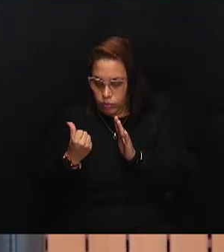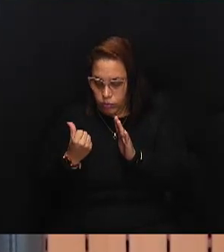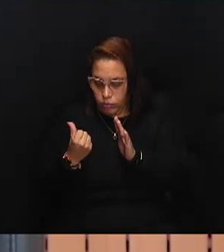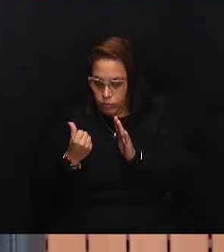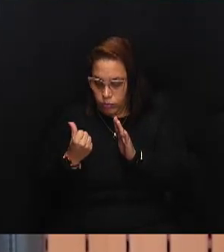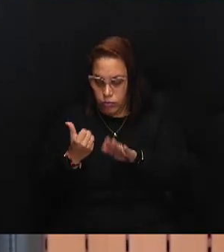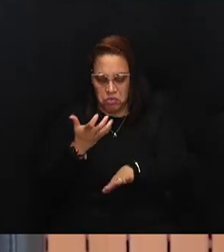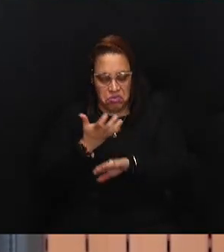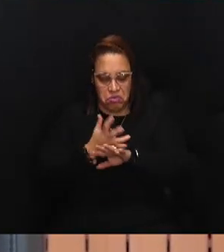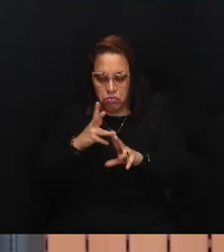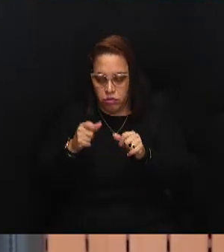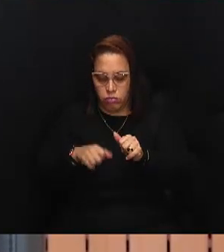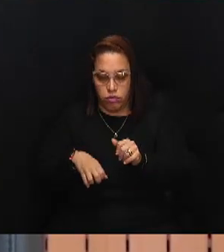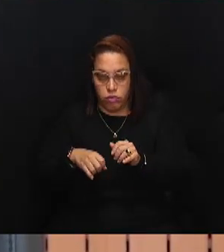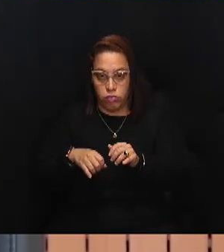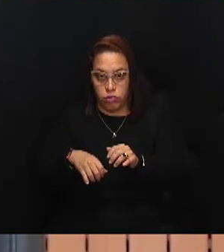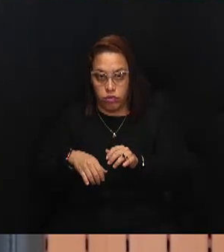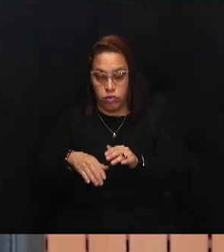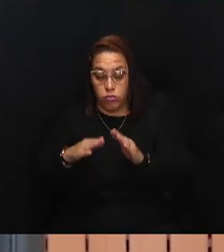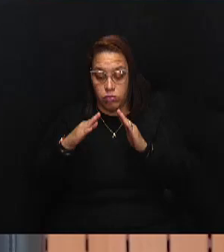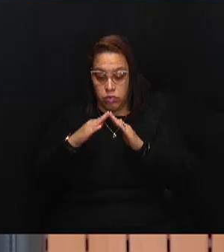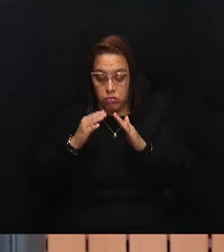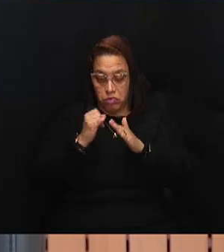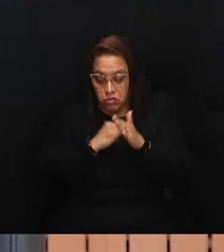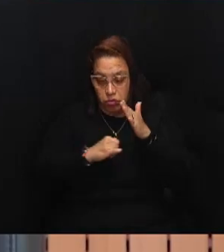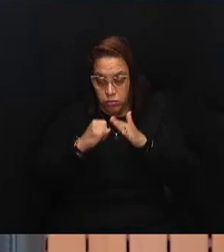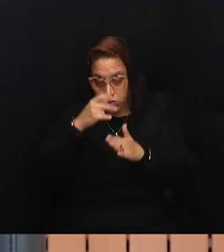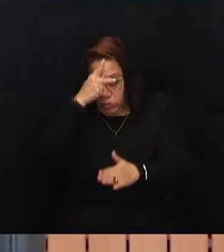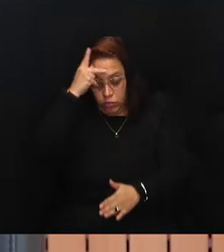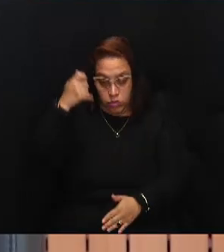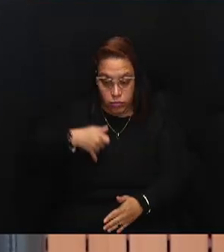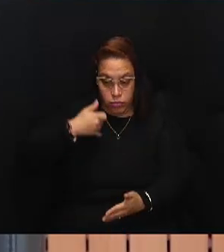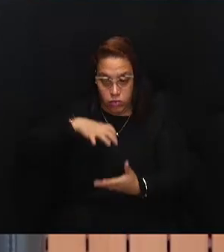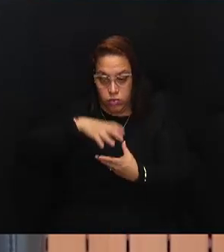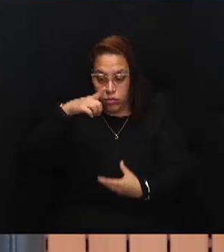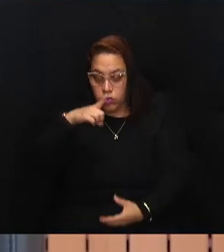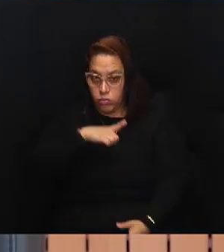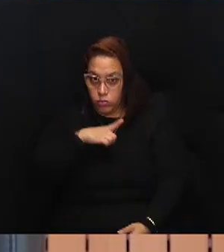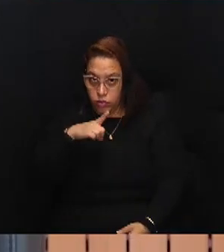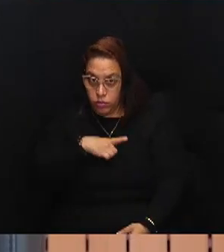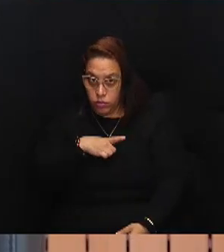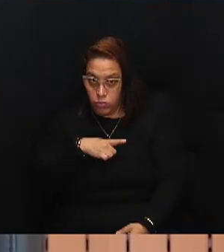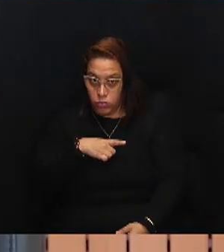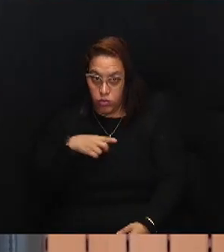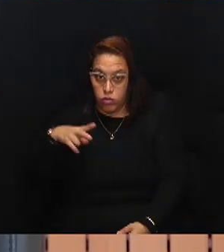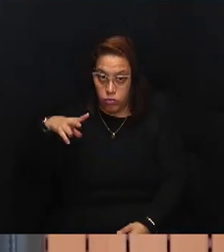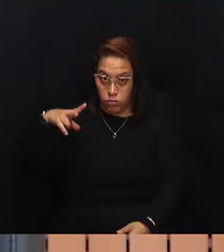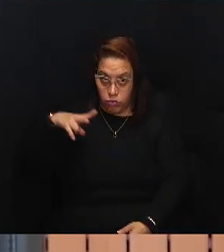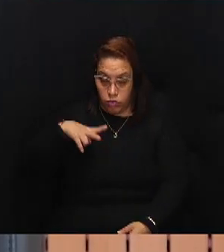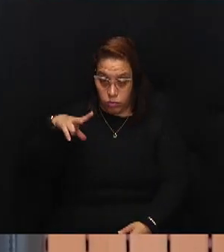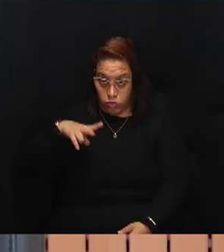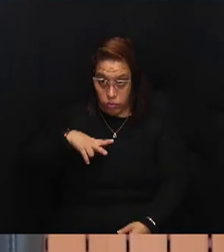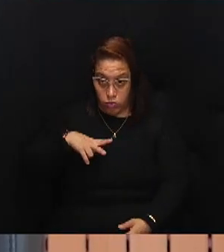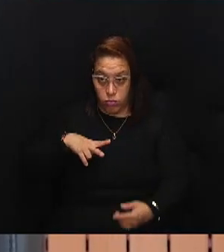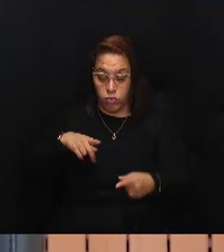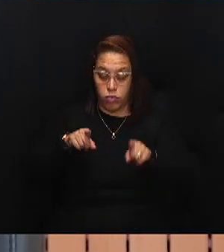disciplina tudo que uma instituição de longa permanência para a pessoa idosa precisa ter, tanto particular